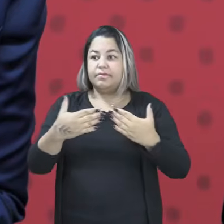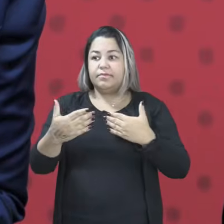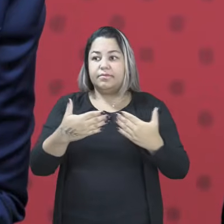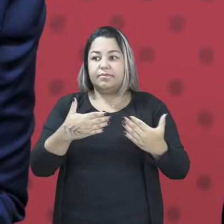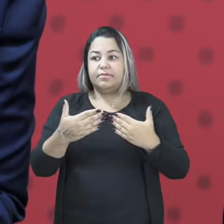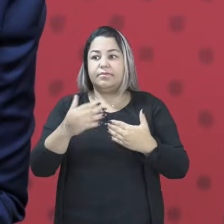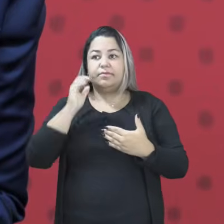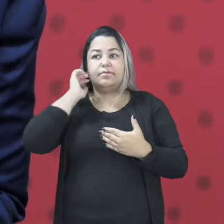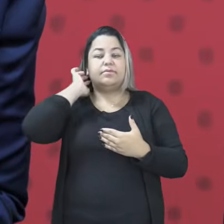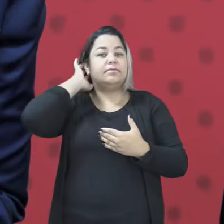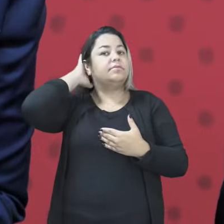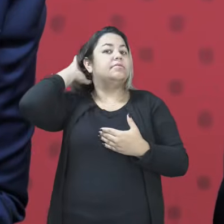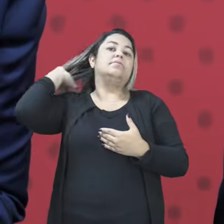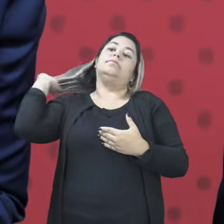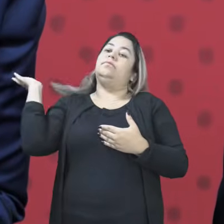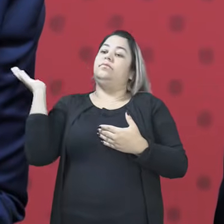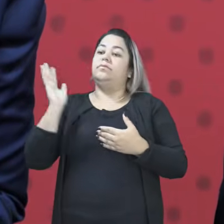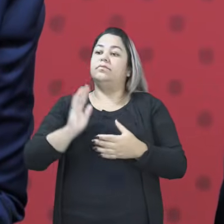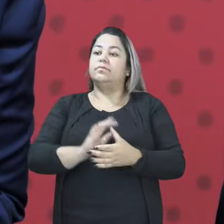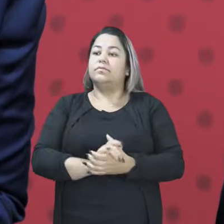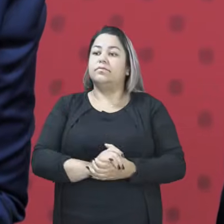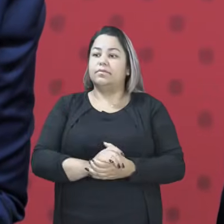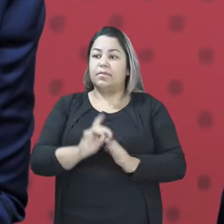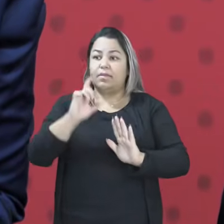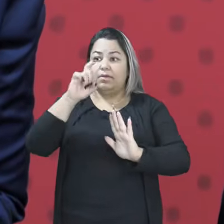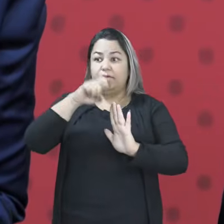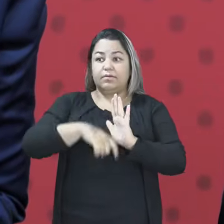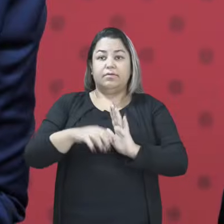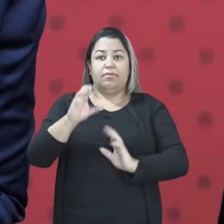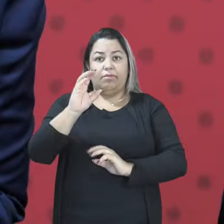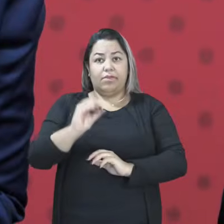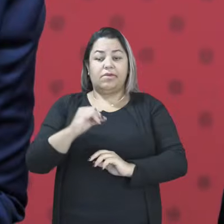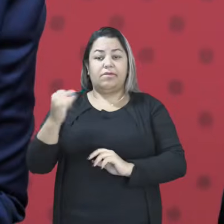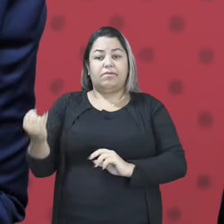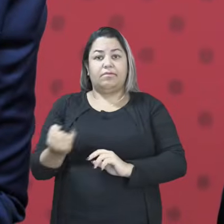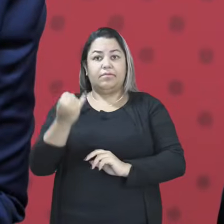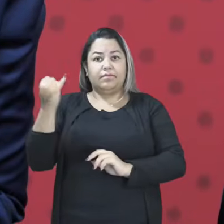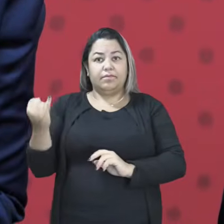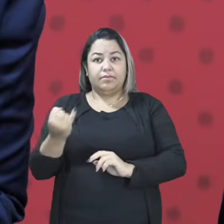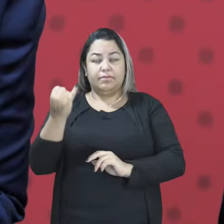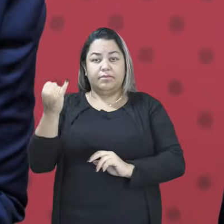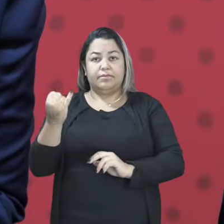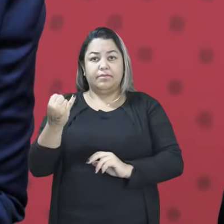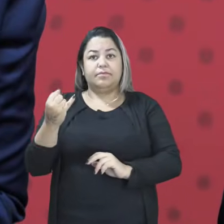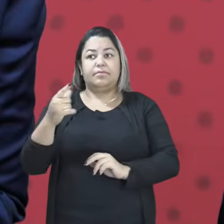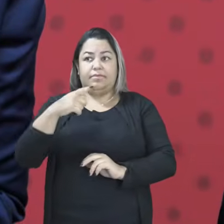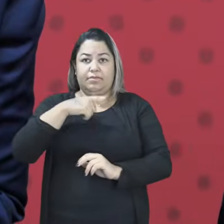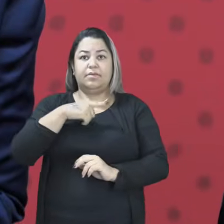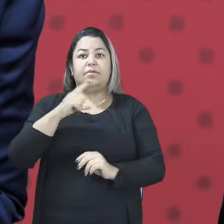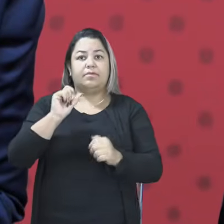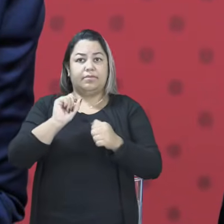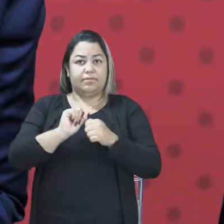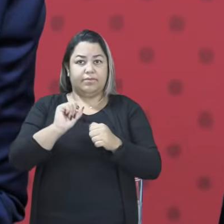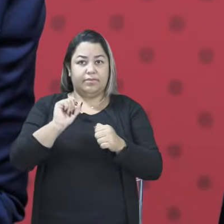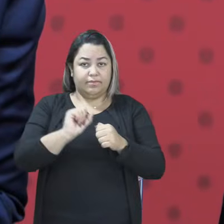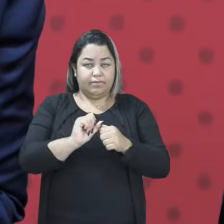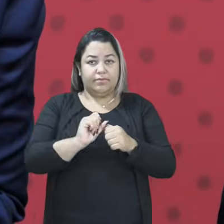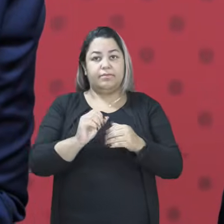da tarifa zero. Eu acho que ela é importante, é um debate importante que nós temos que fazer.